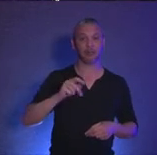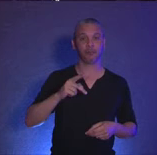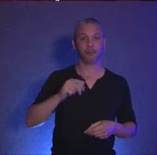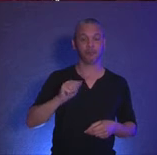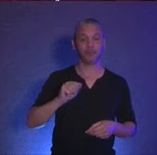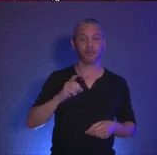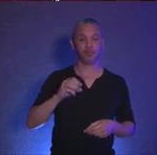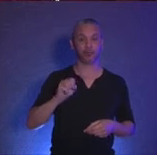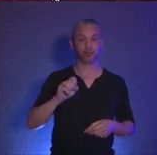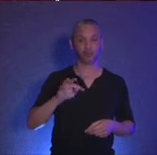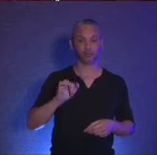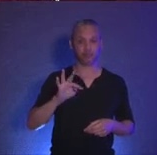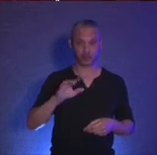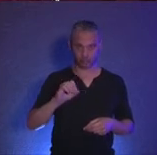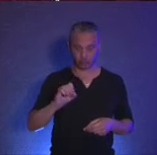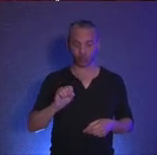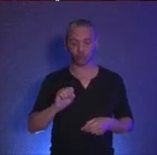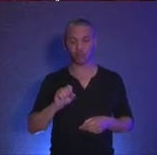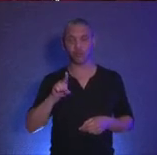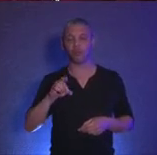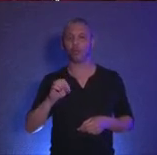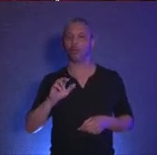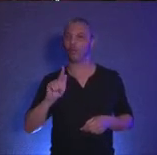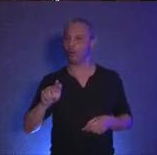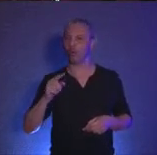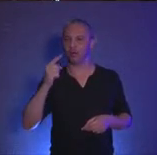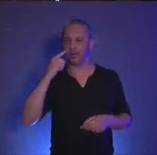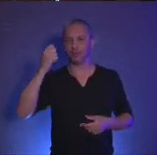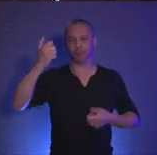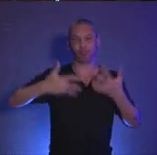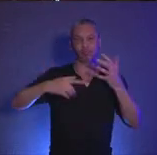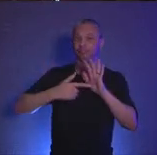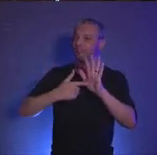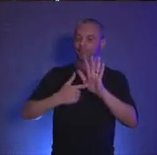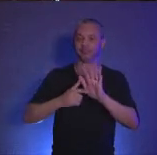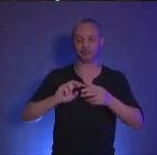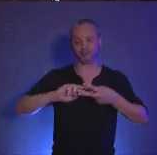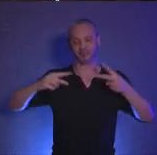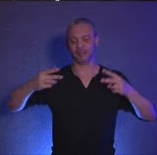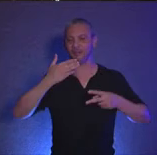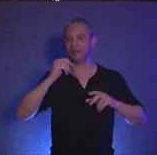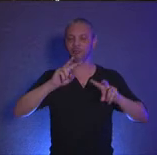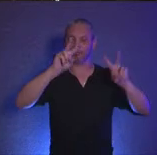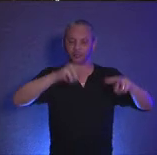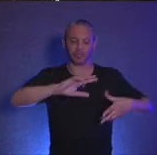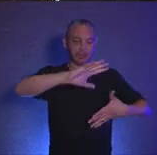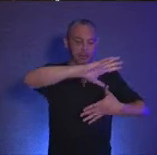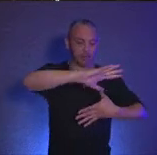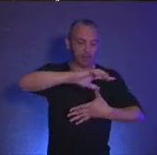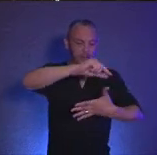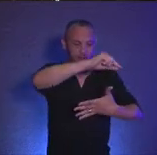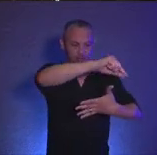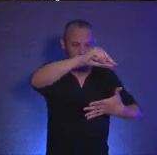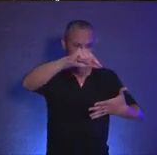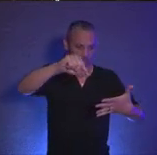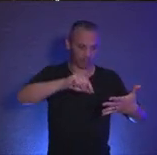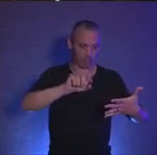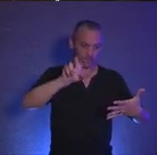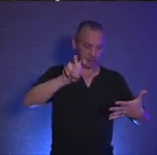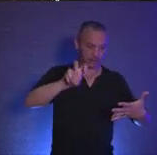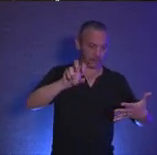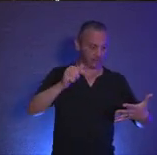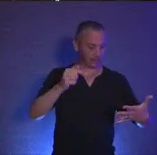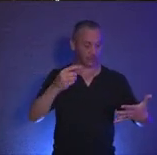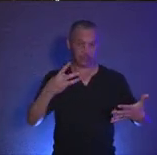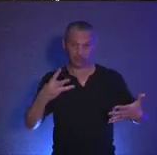mapadosconflitos.apublica.org, acho que é melhor do que... qualquer apresentação minha vai poder ser, mas ele é um mapa que tem todos esses municípios, são 583